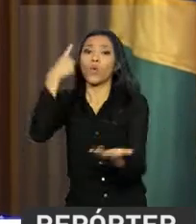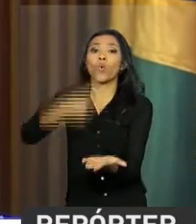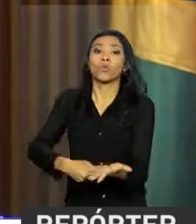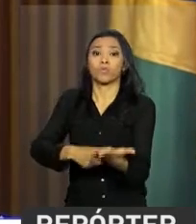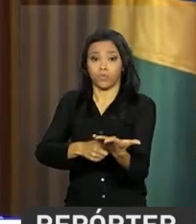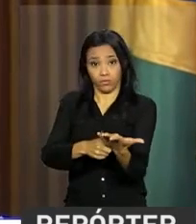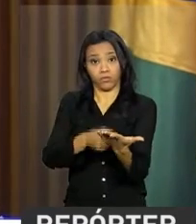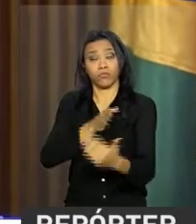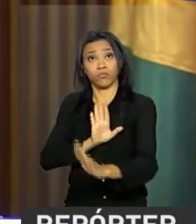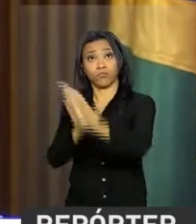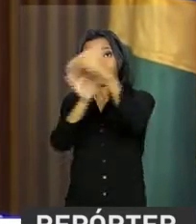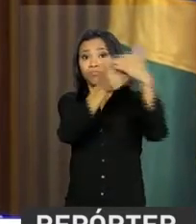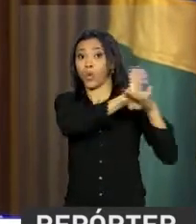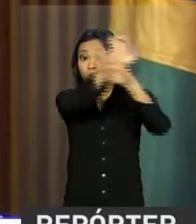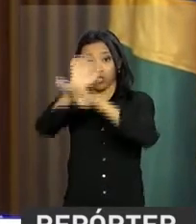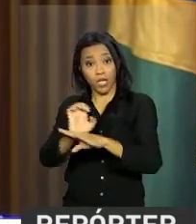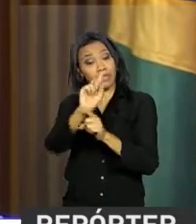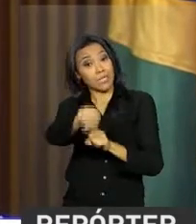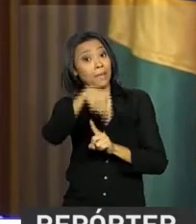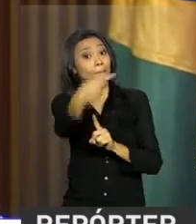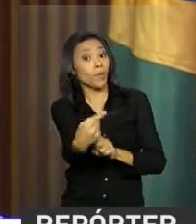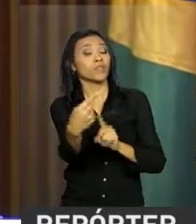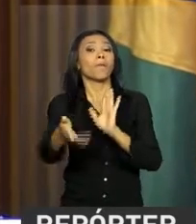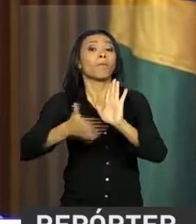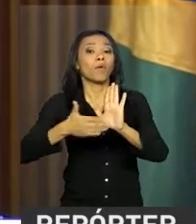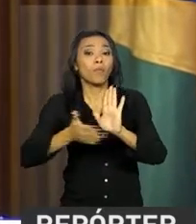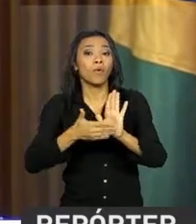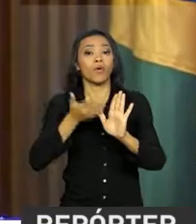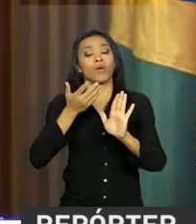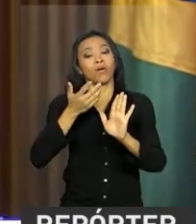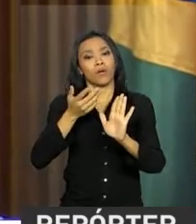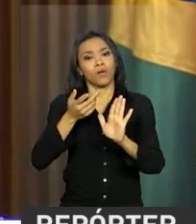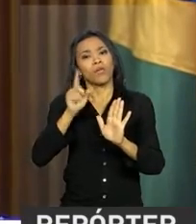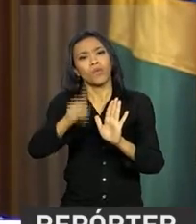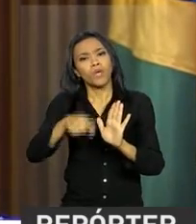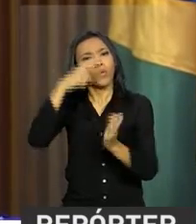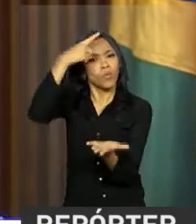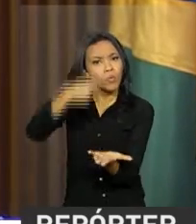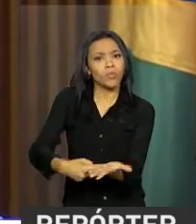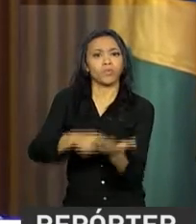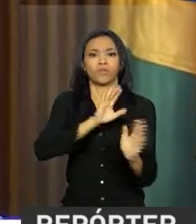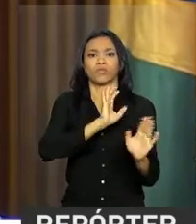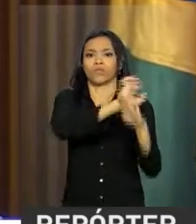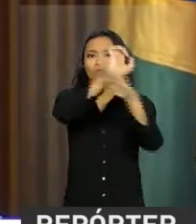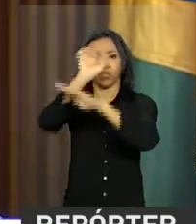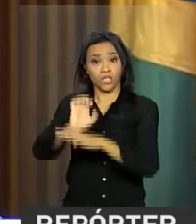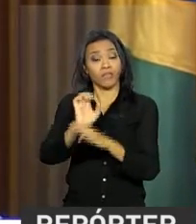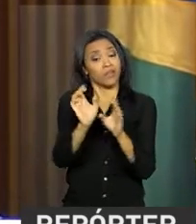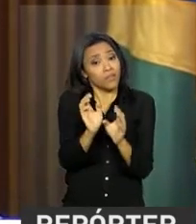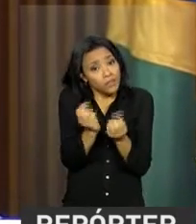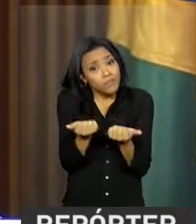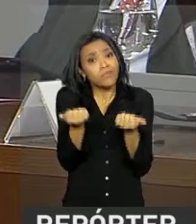depois mais adiante propor uma fortíssima revisão do pacto federativo que conceda maior